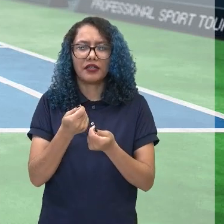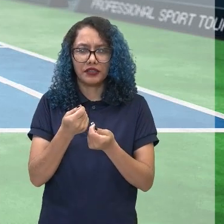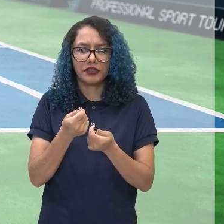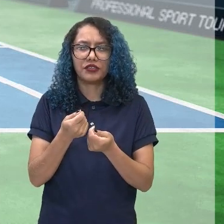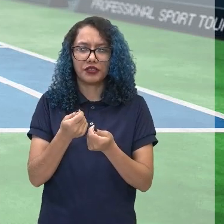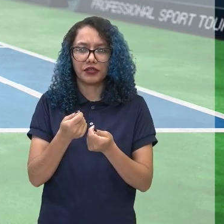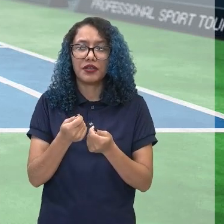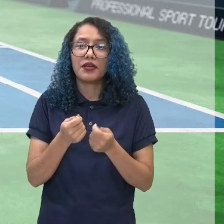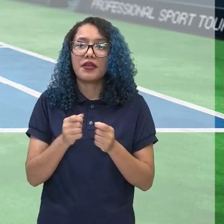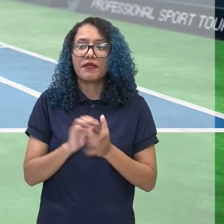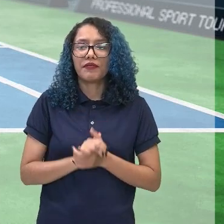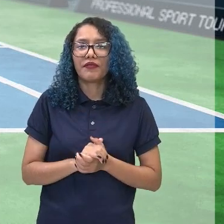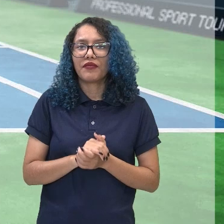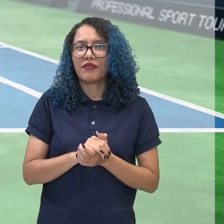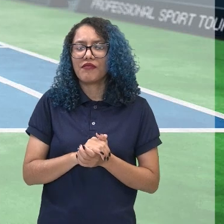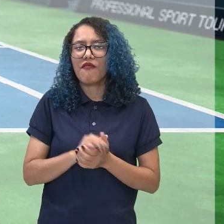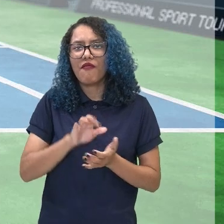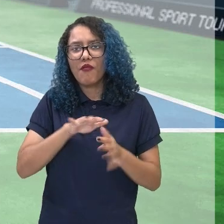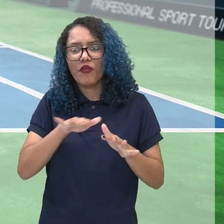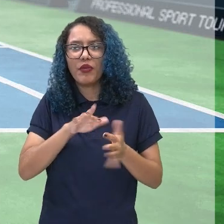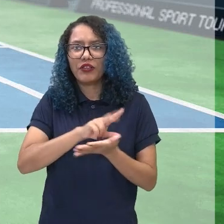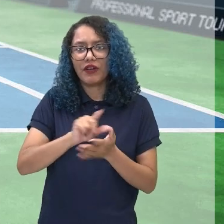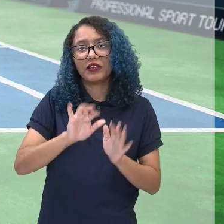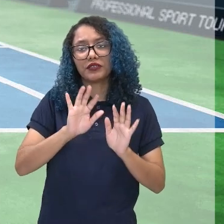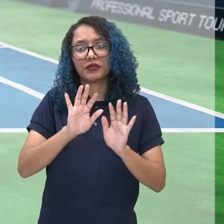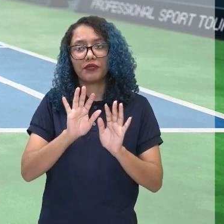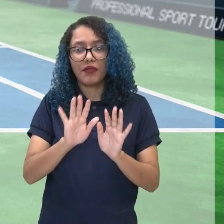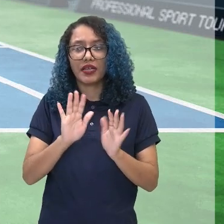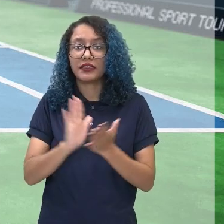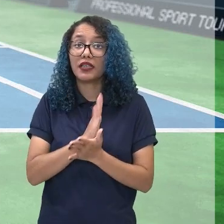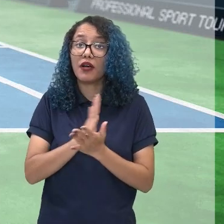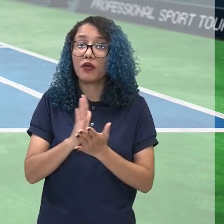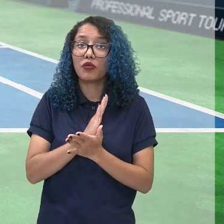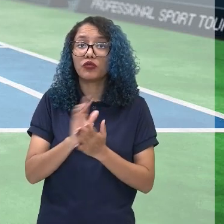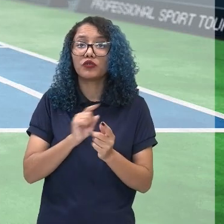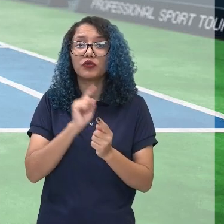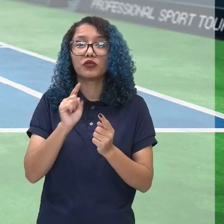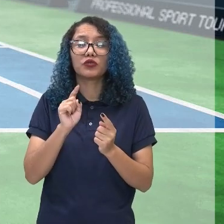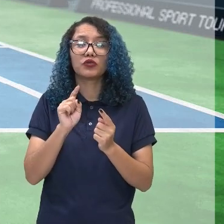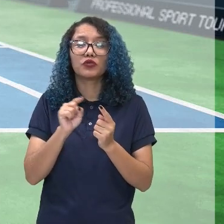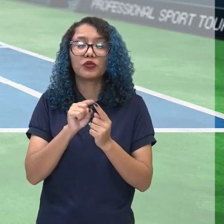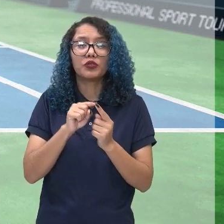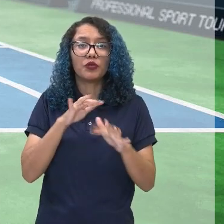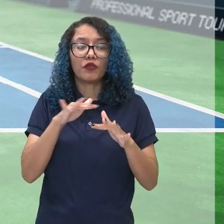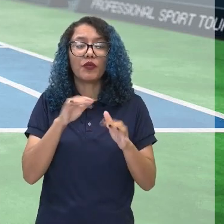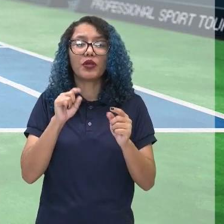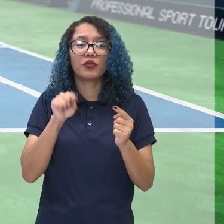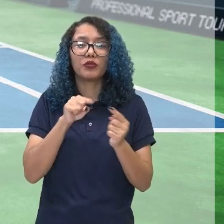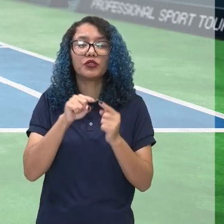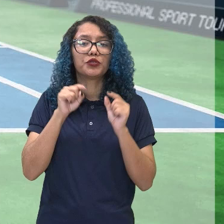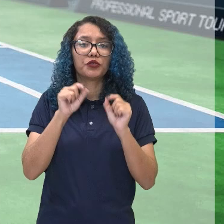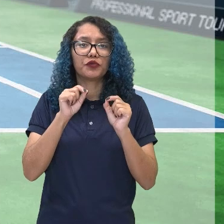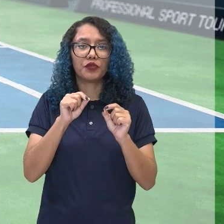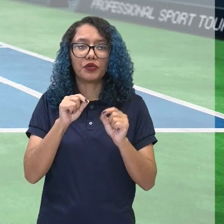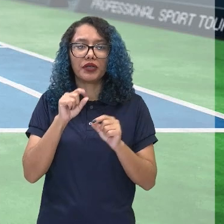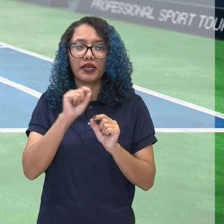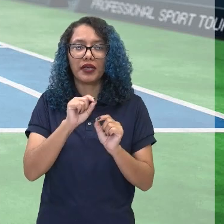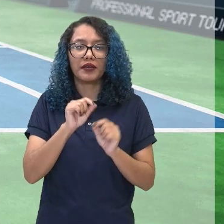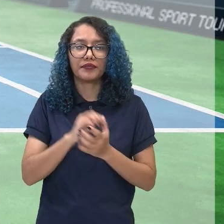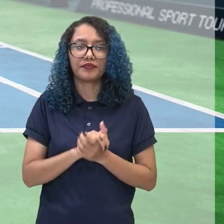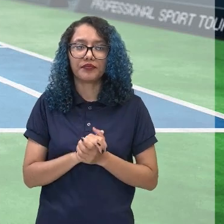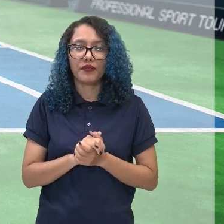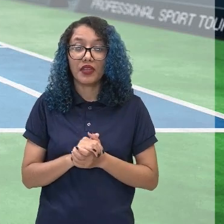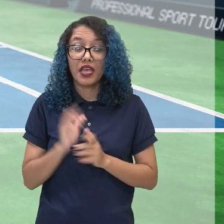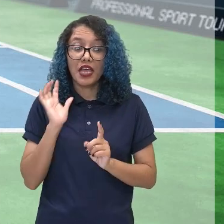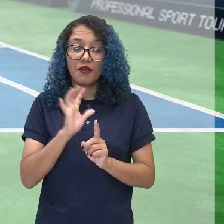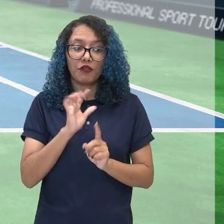as únicas, ok? Algumas jogadas, elas têm o objetivo de desestabilizar esse meu oponente, fazendo com que ele não